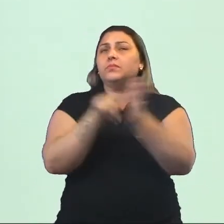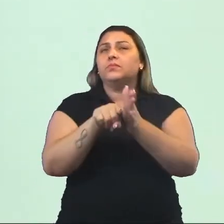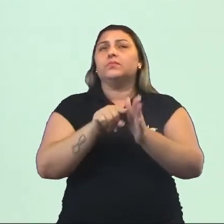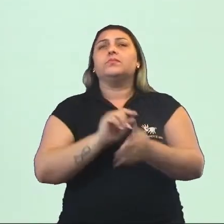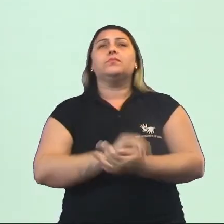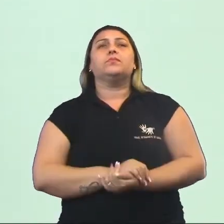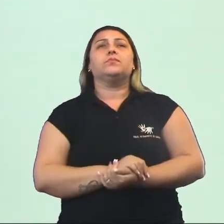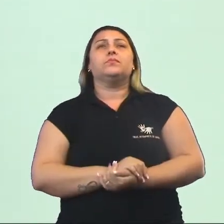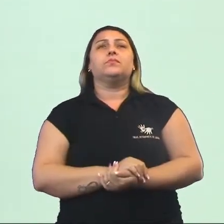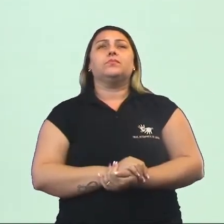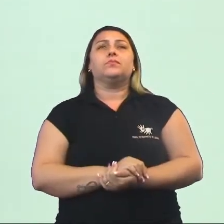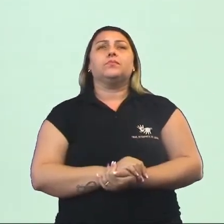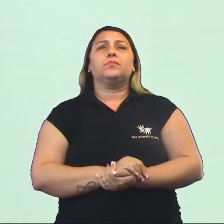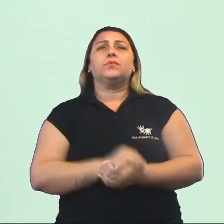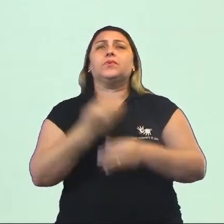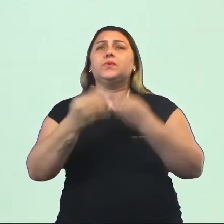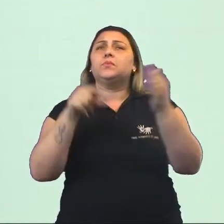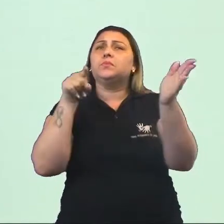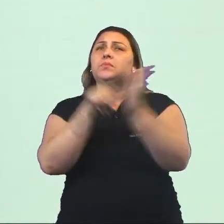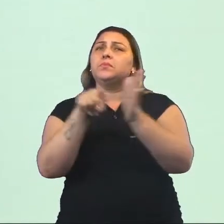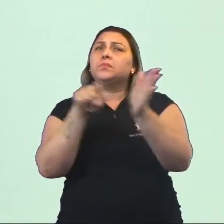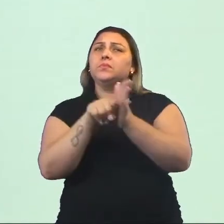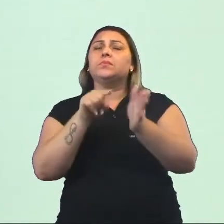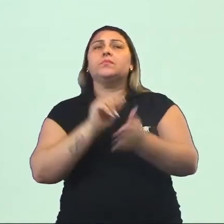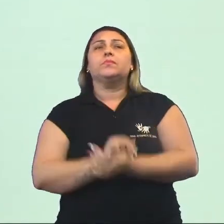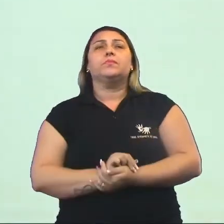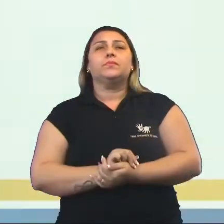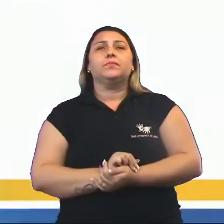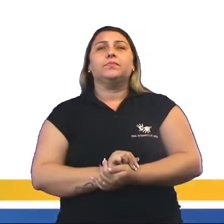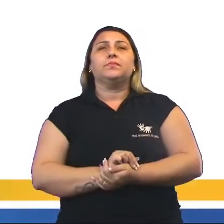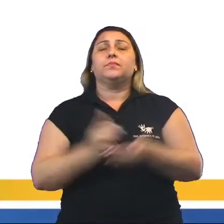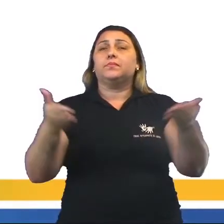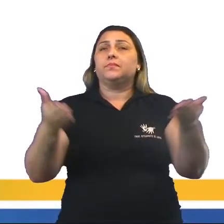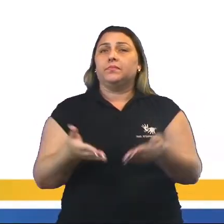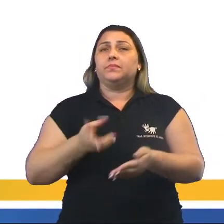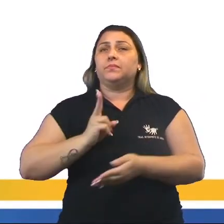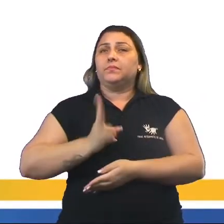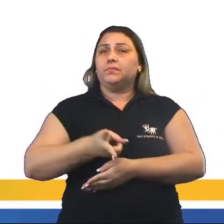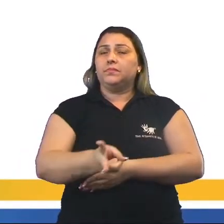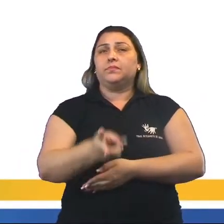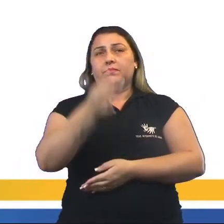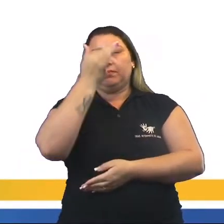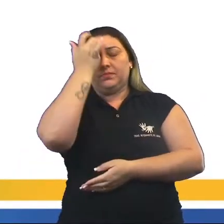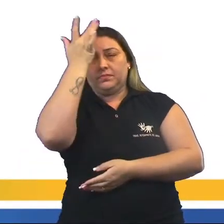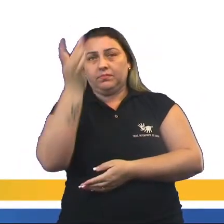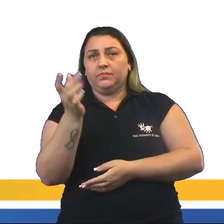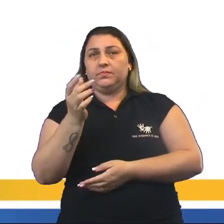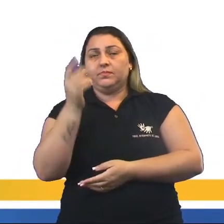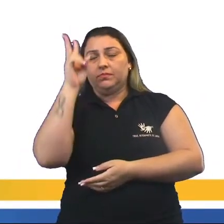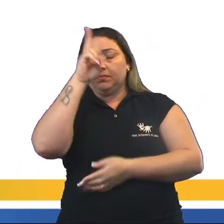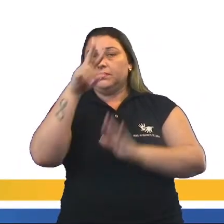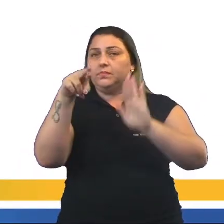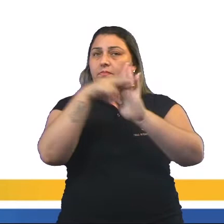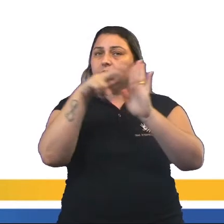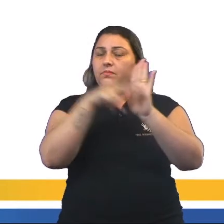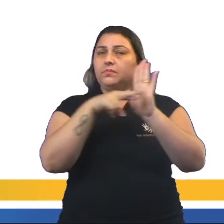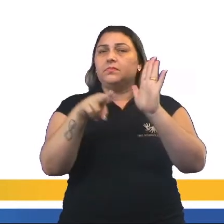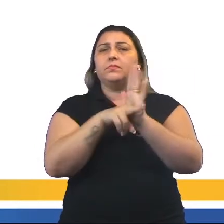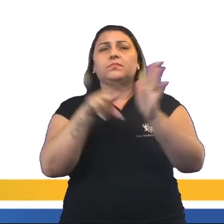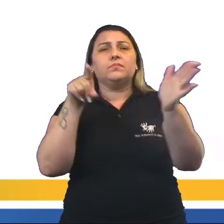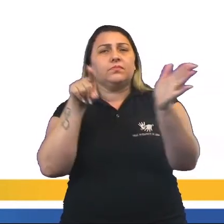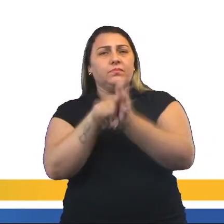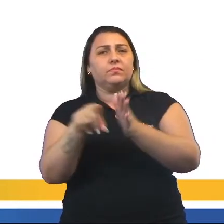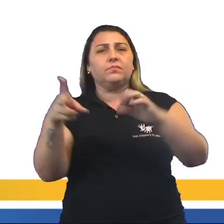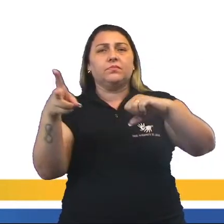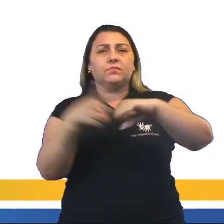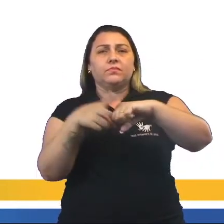né? Questions. Como é que a gente faz perguntas usando aí o present continuous? É fácil. Vocês lembram da regra que envolvia fazer perguntas com